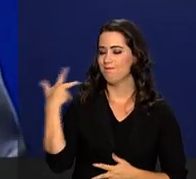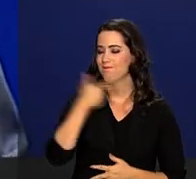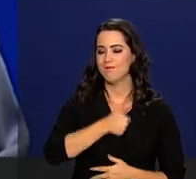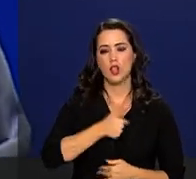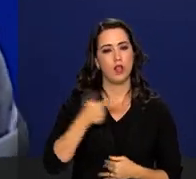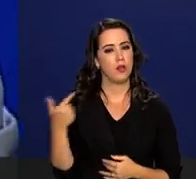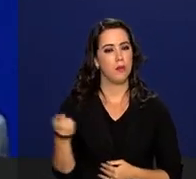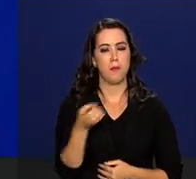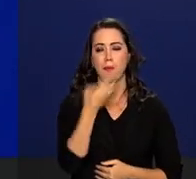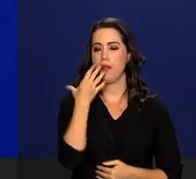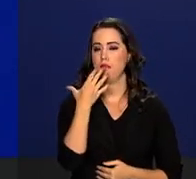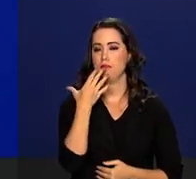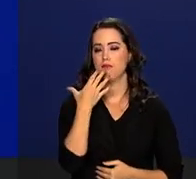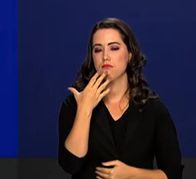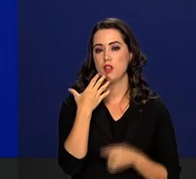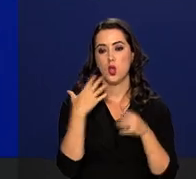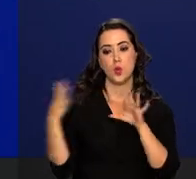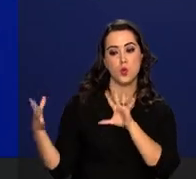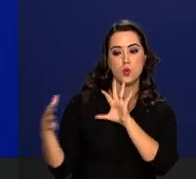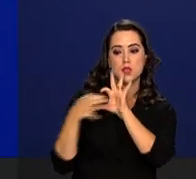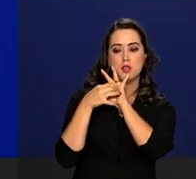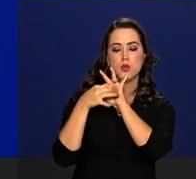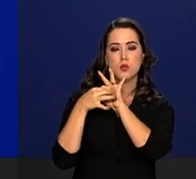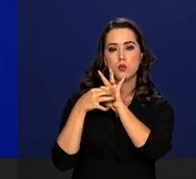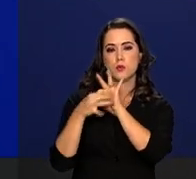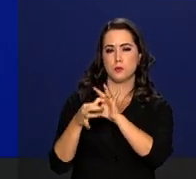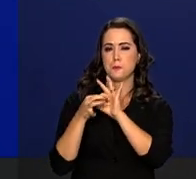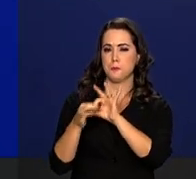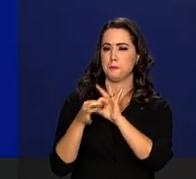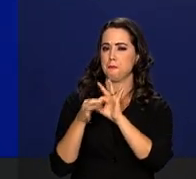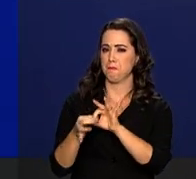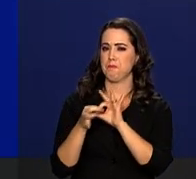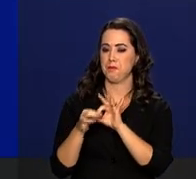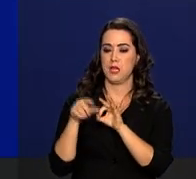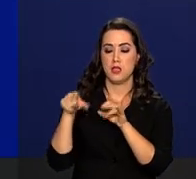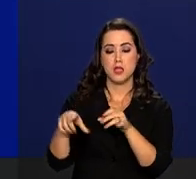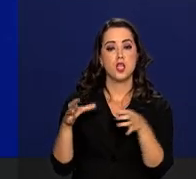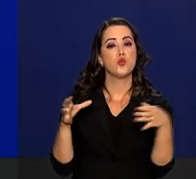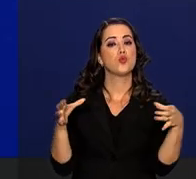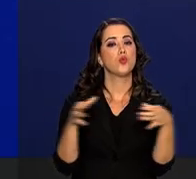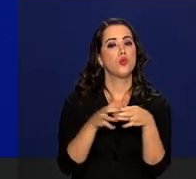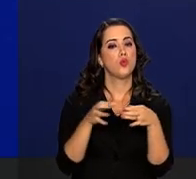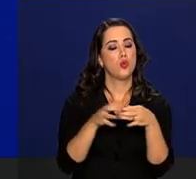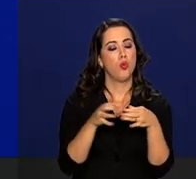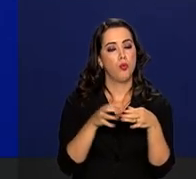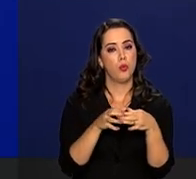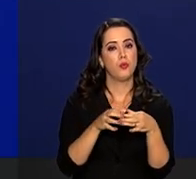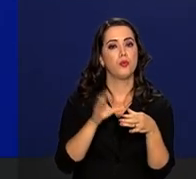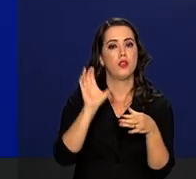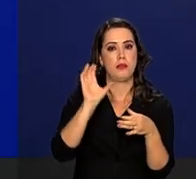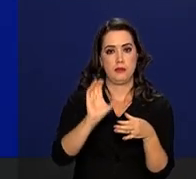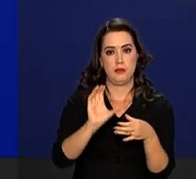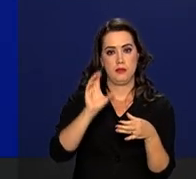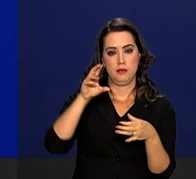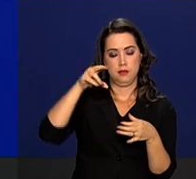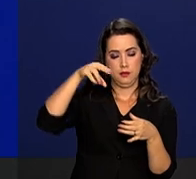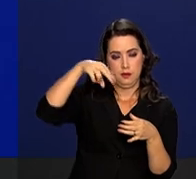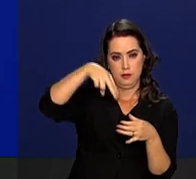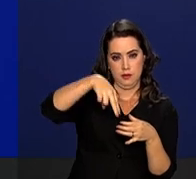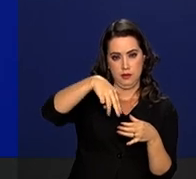extraordinariamente bem unidos nesta Confederação Nacional, têm uma